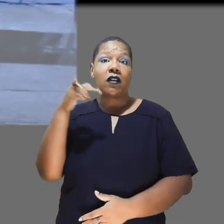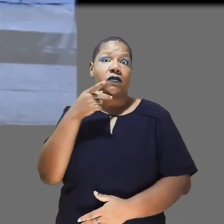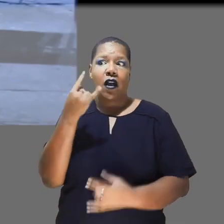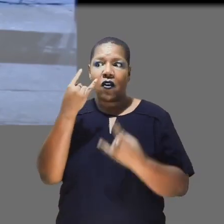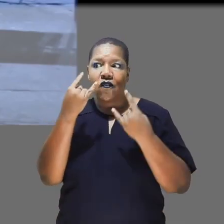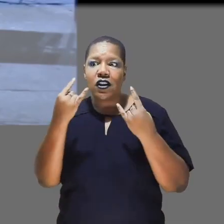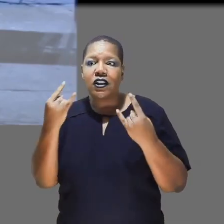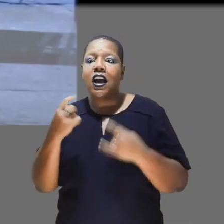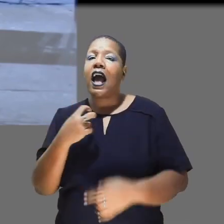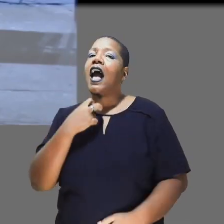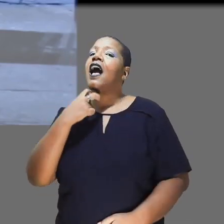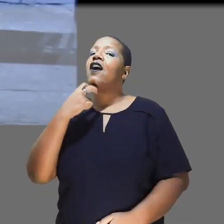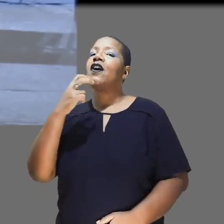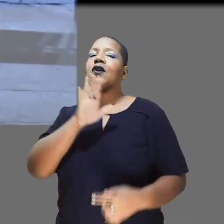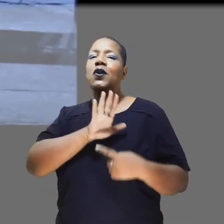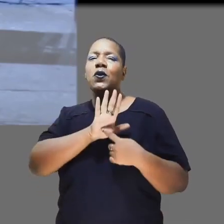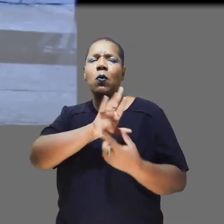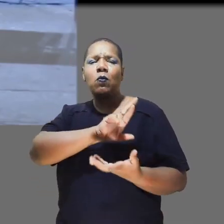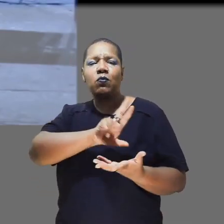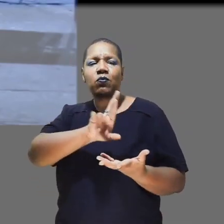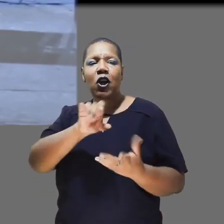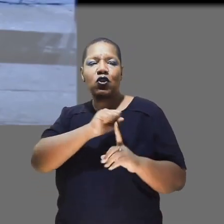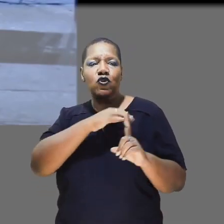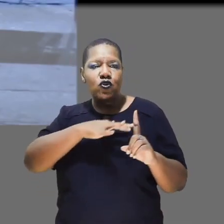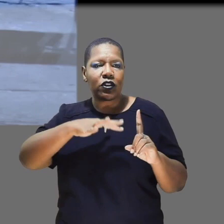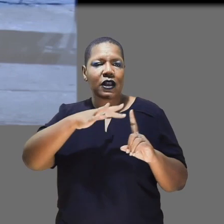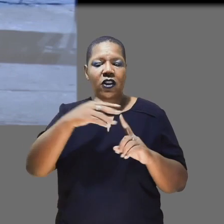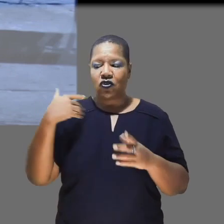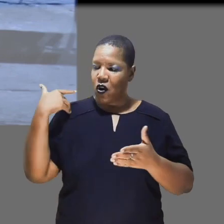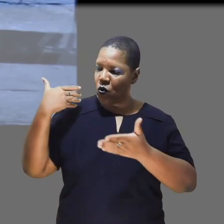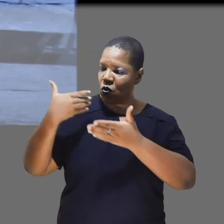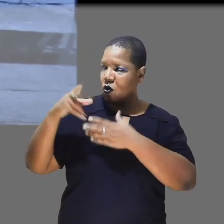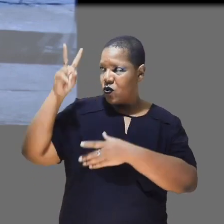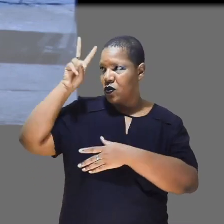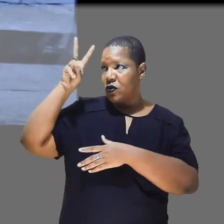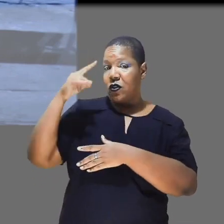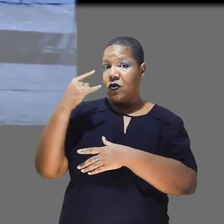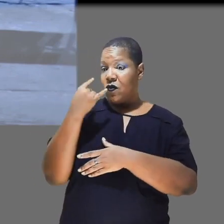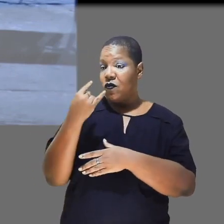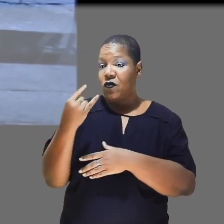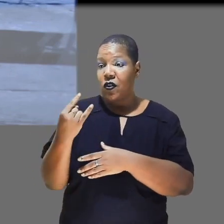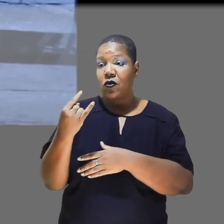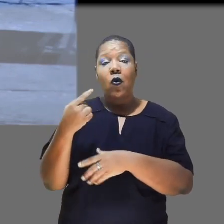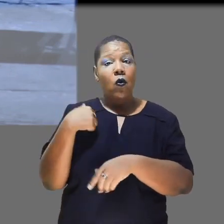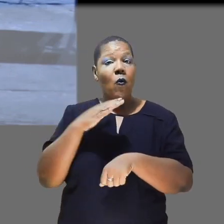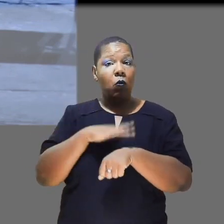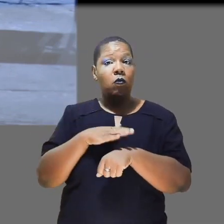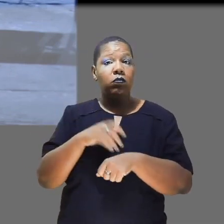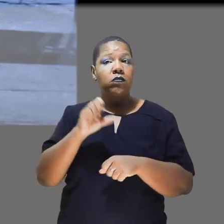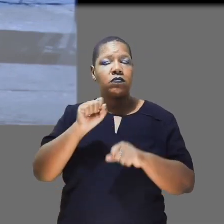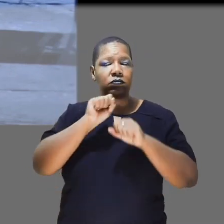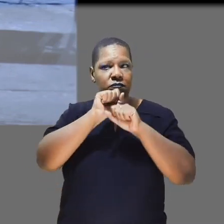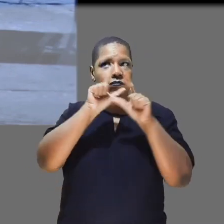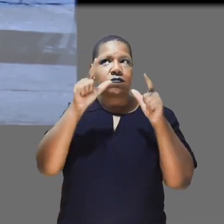constatar o fascínio que a voz causou nas mais diversas sociedades ao longo da história. Fascínio, em muitos momentos,